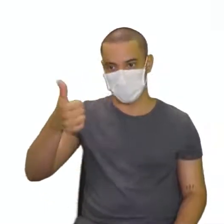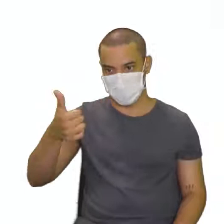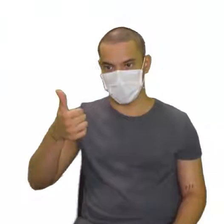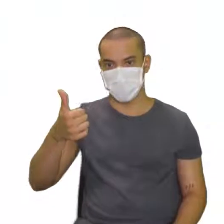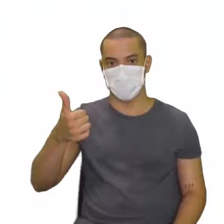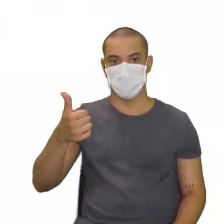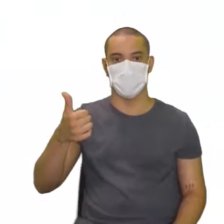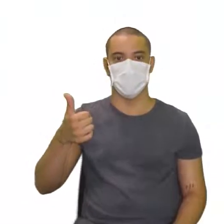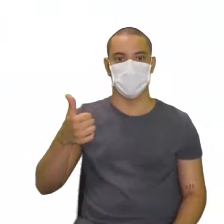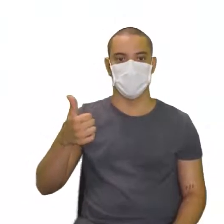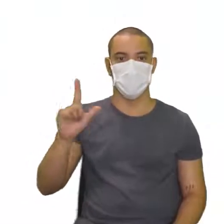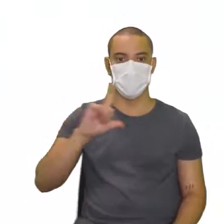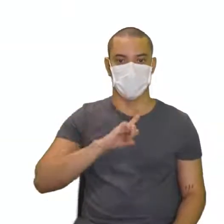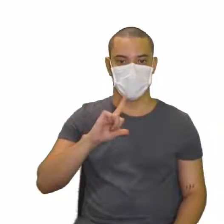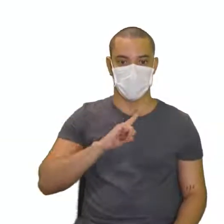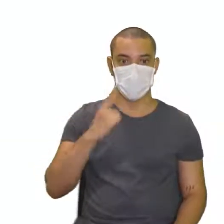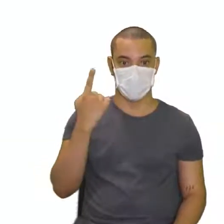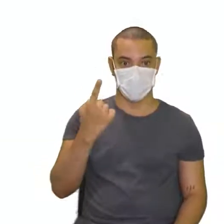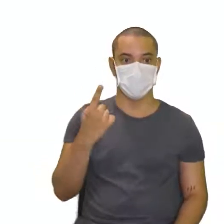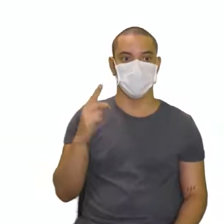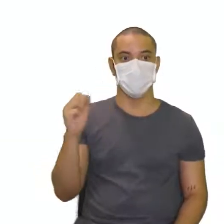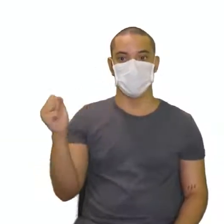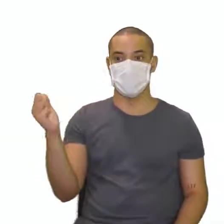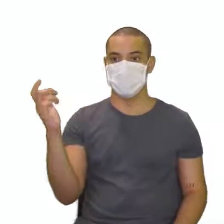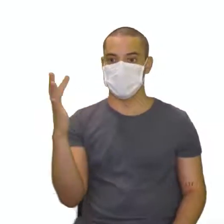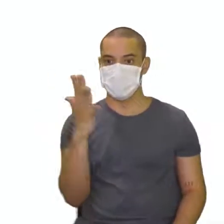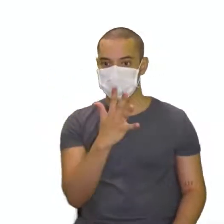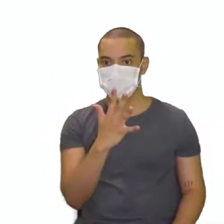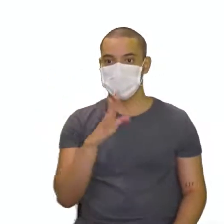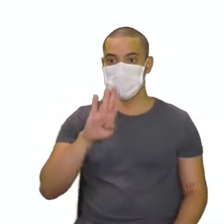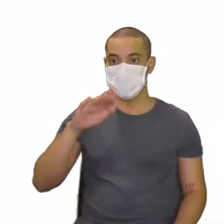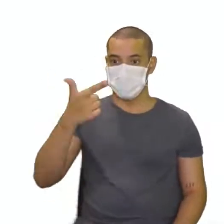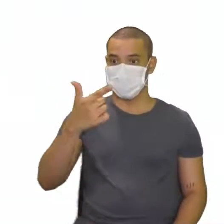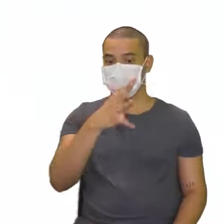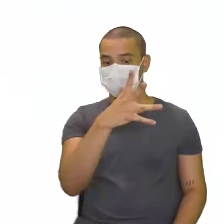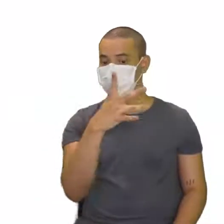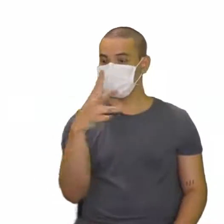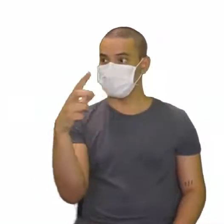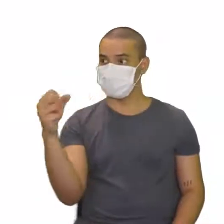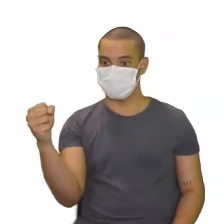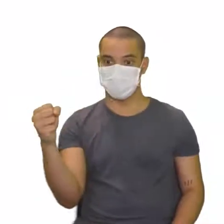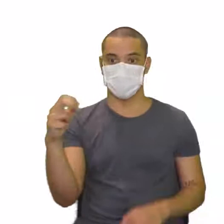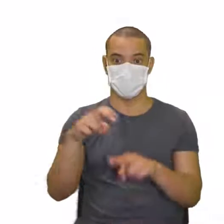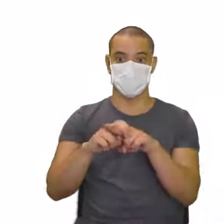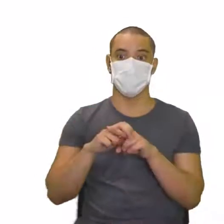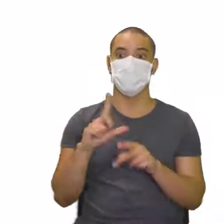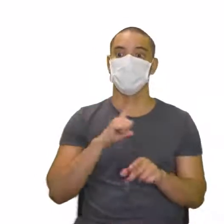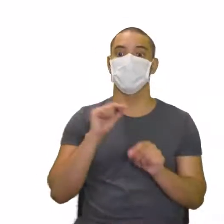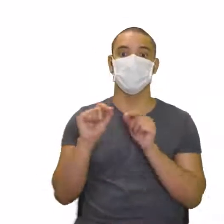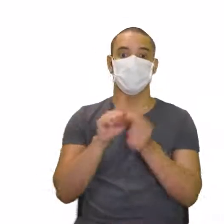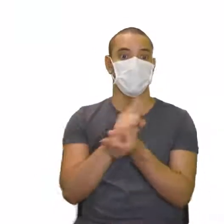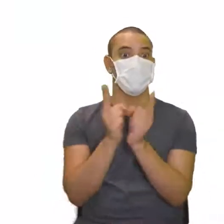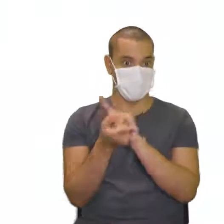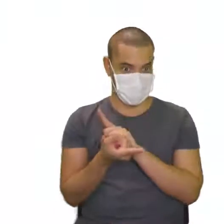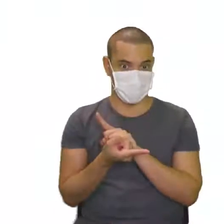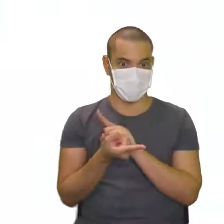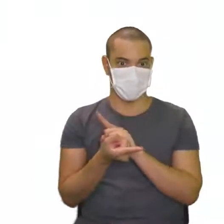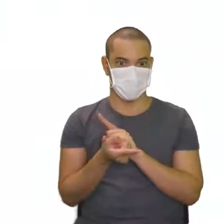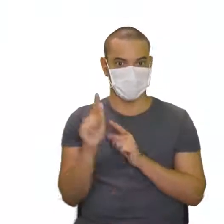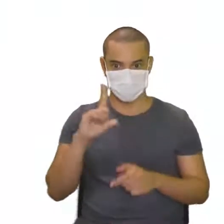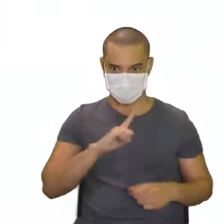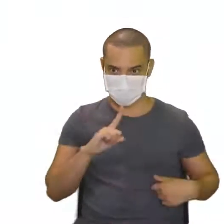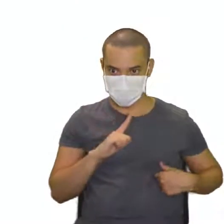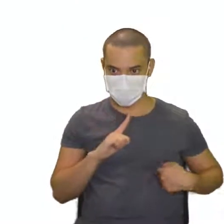fio 1 em P, ele está saindo e o B2 está entrando. Então, eles estão em sentidos o quê? Contrários. Isso